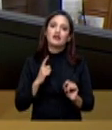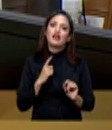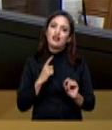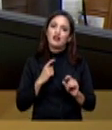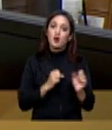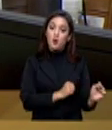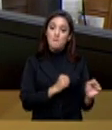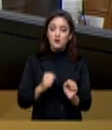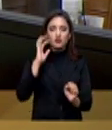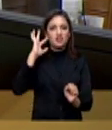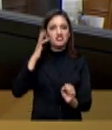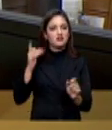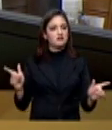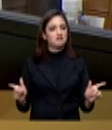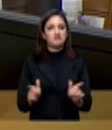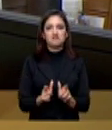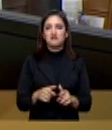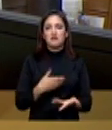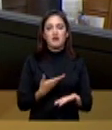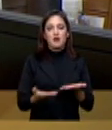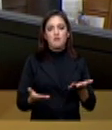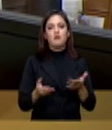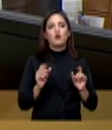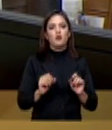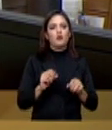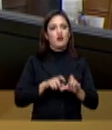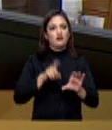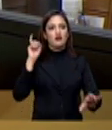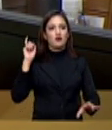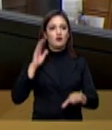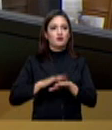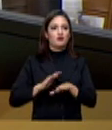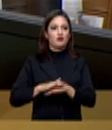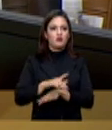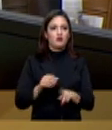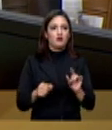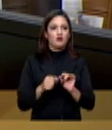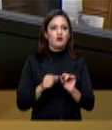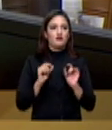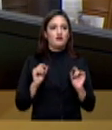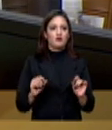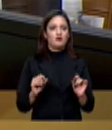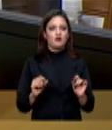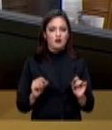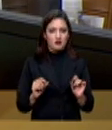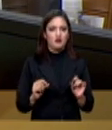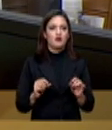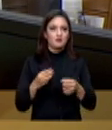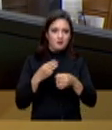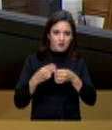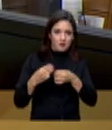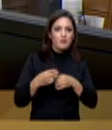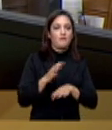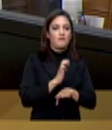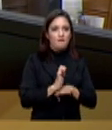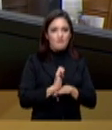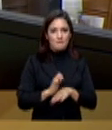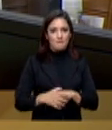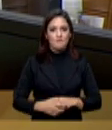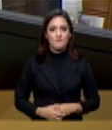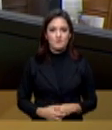poder decisório inerente a concepção de autonomia prevista a esses entes Federados pela